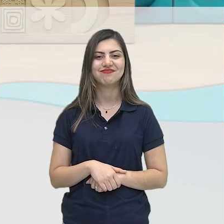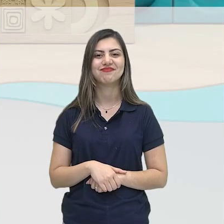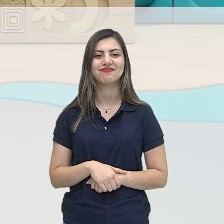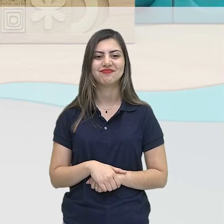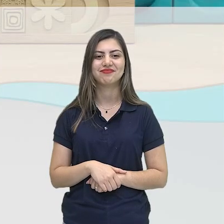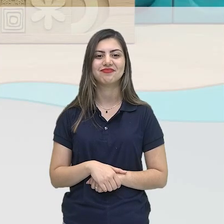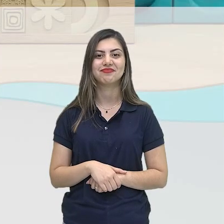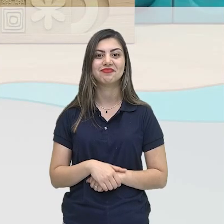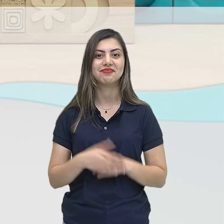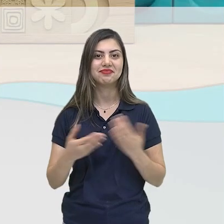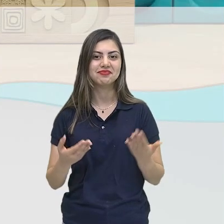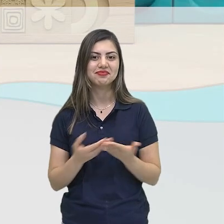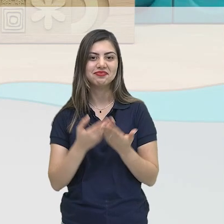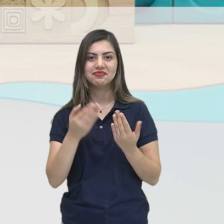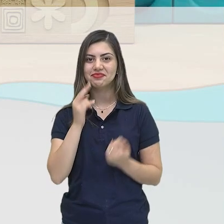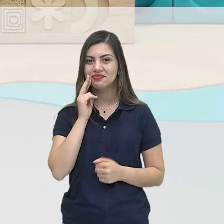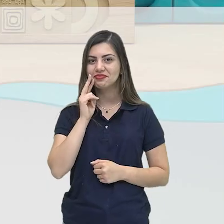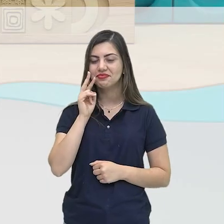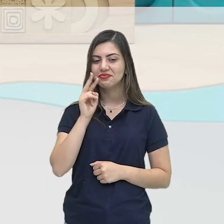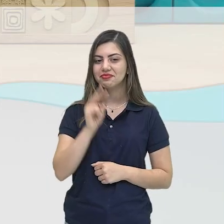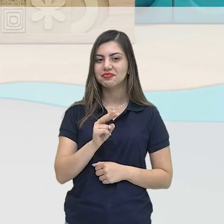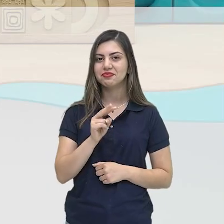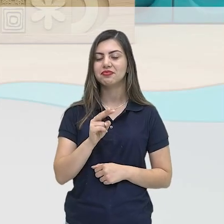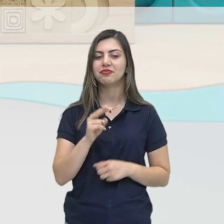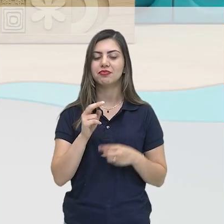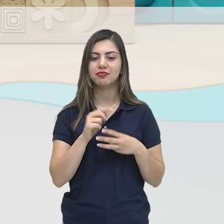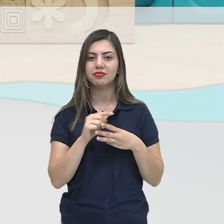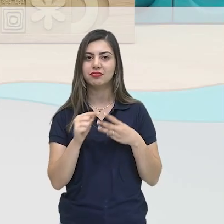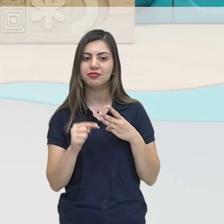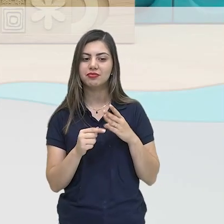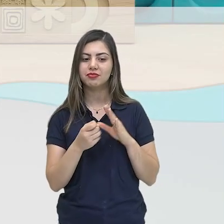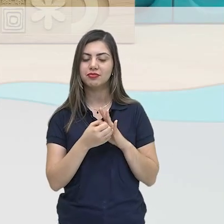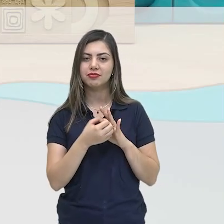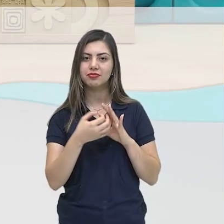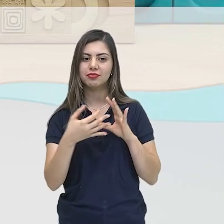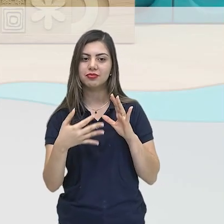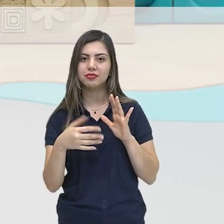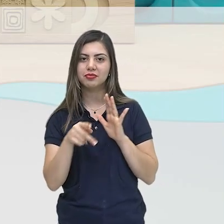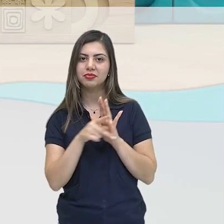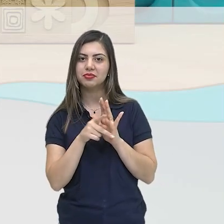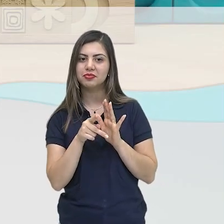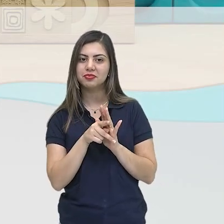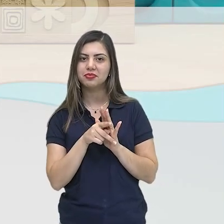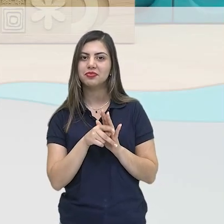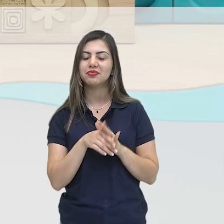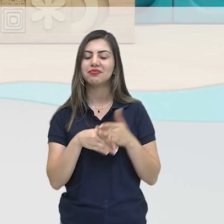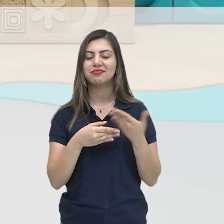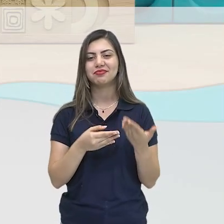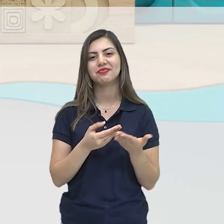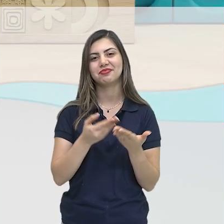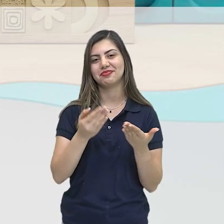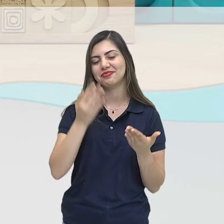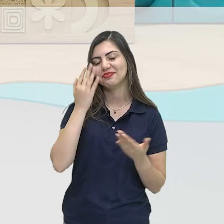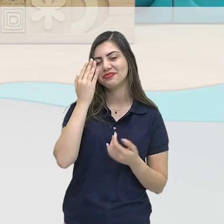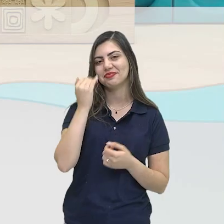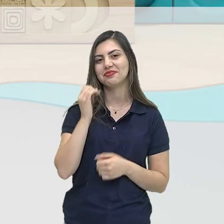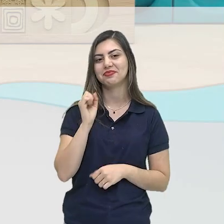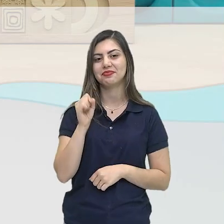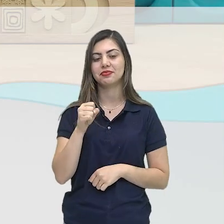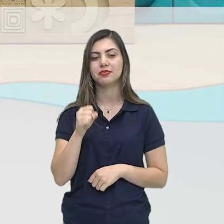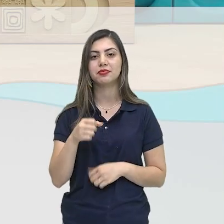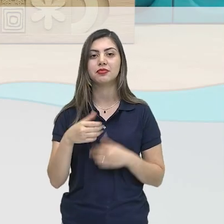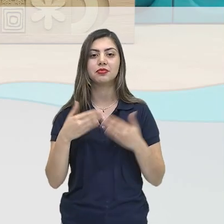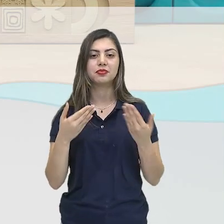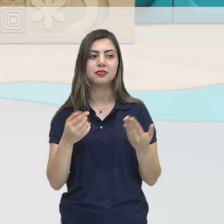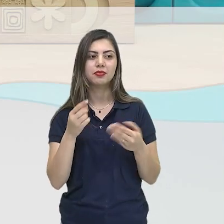Muito bem, e aí, deu para ver aí a característica, né, de cada um desses esportes? Tenho certeza que sim.